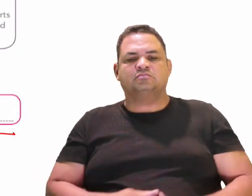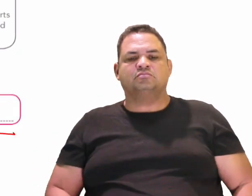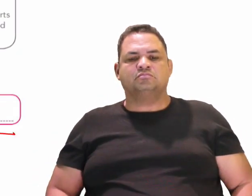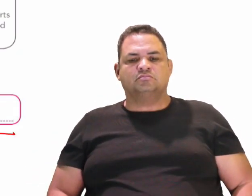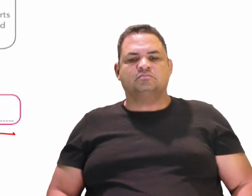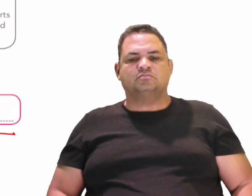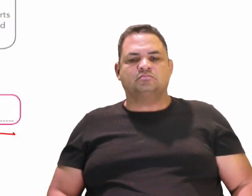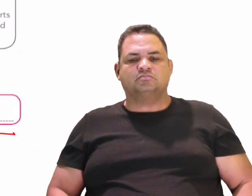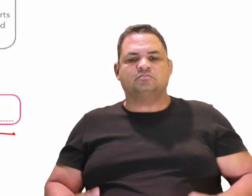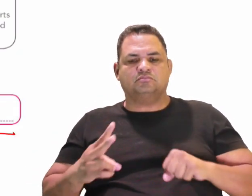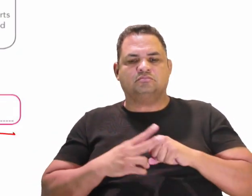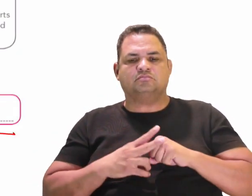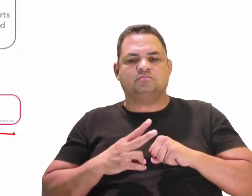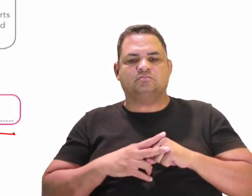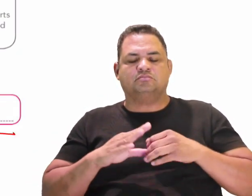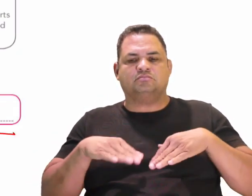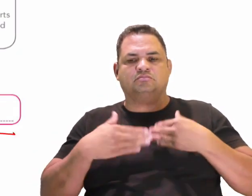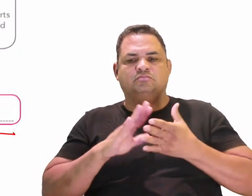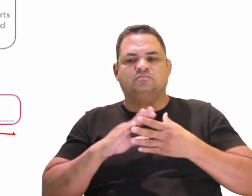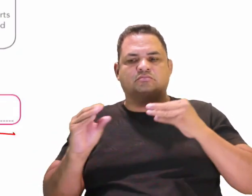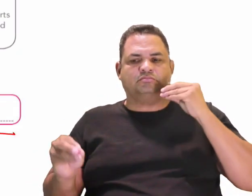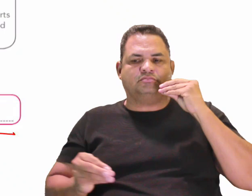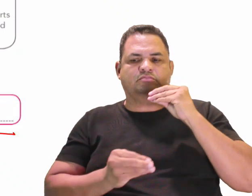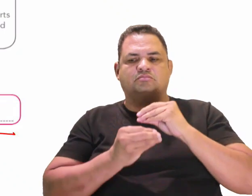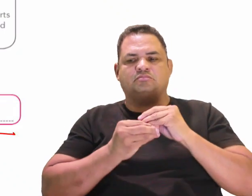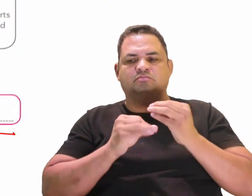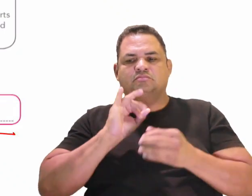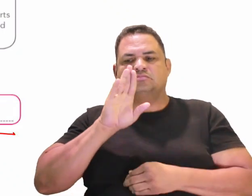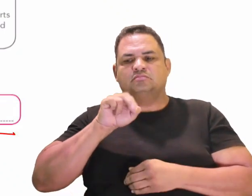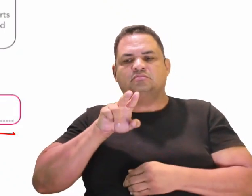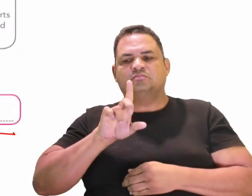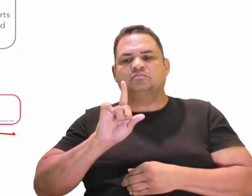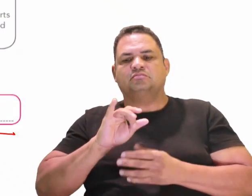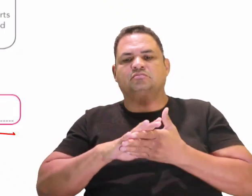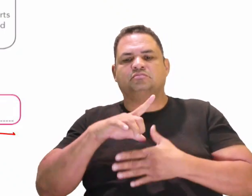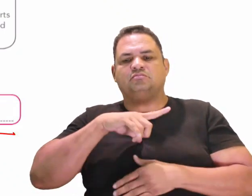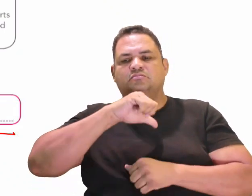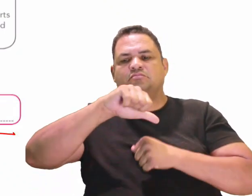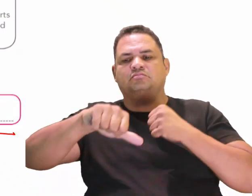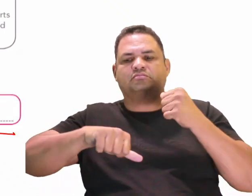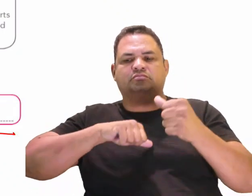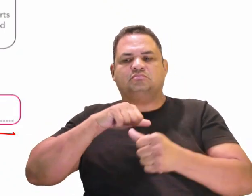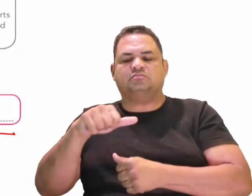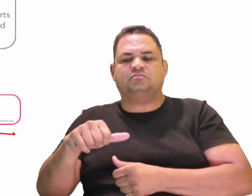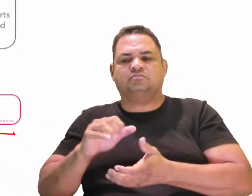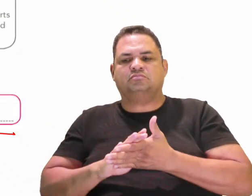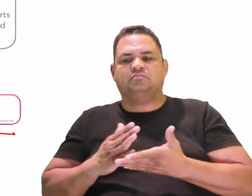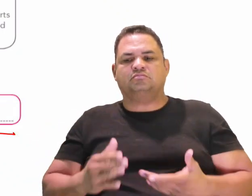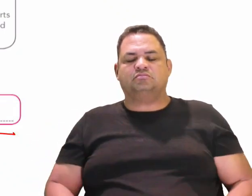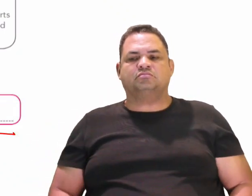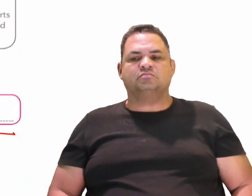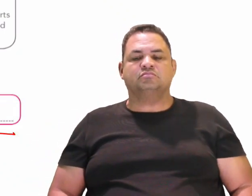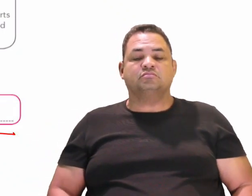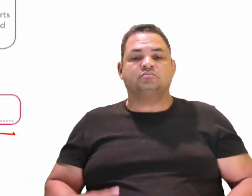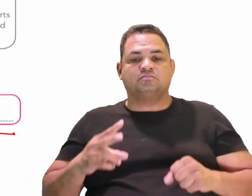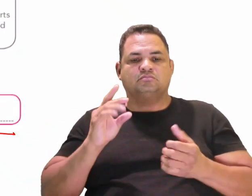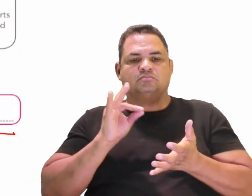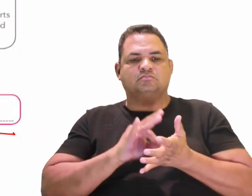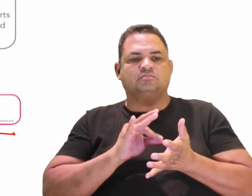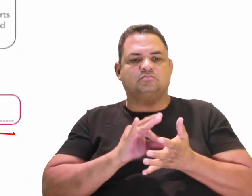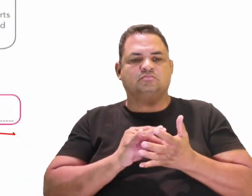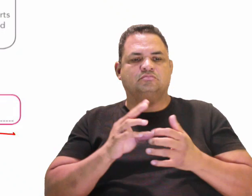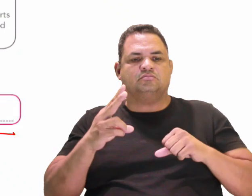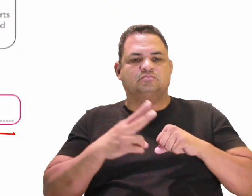elas são verbos, e quando ela é acrescida desse ing, há uma mudadinha nelas, tem uma mudança na verdade. Por exemplo, o